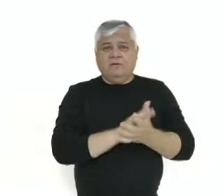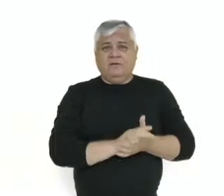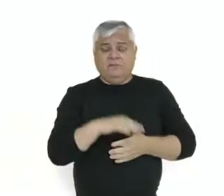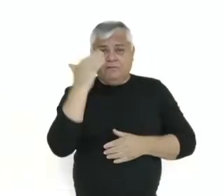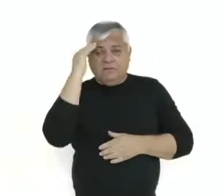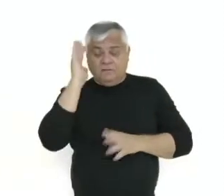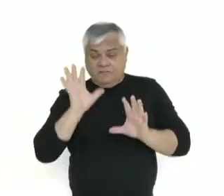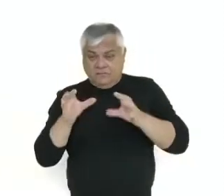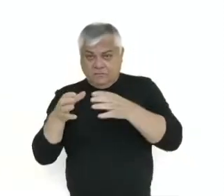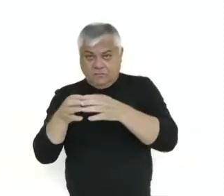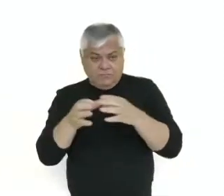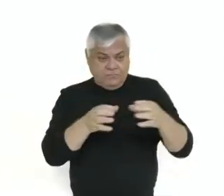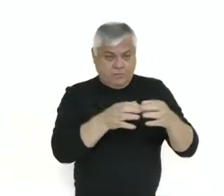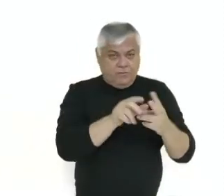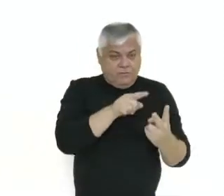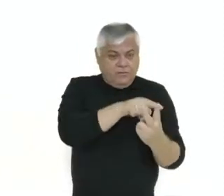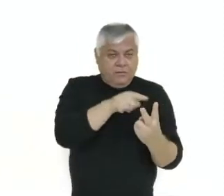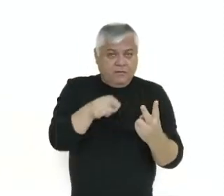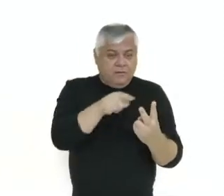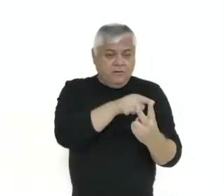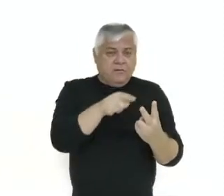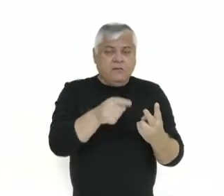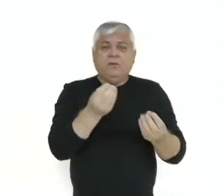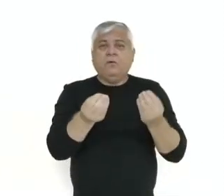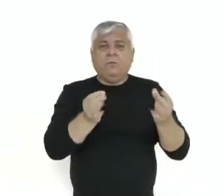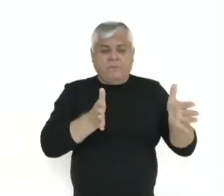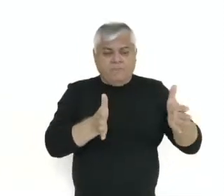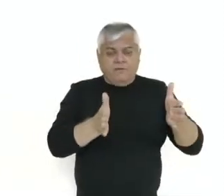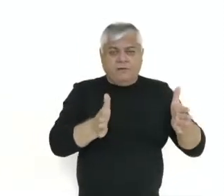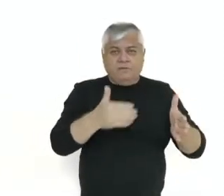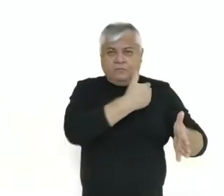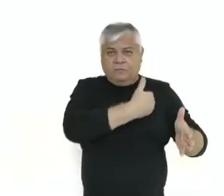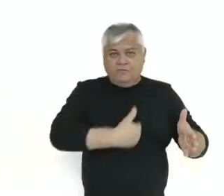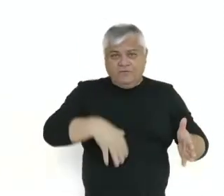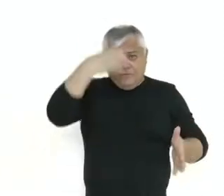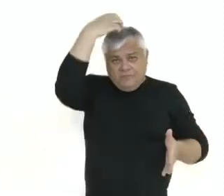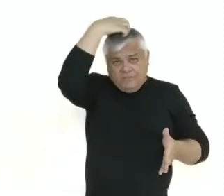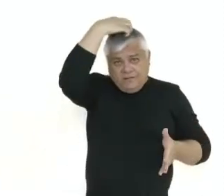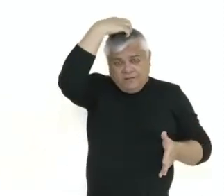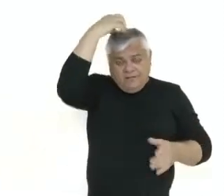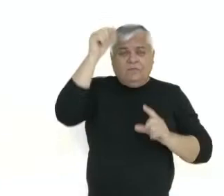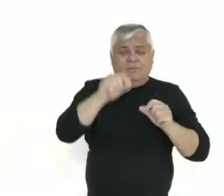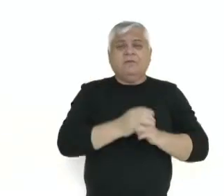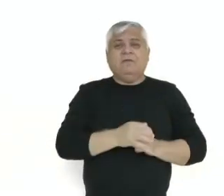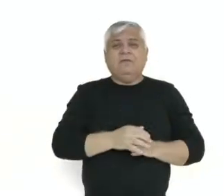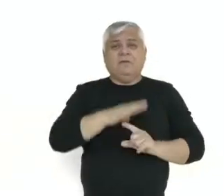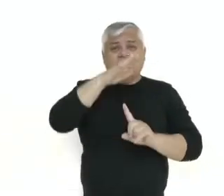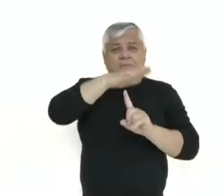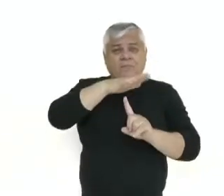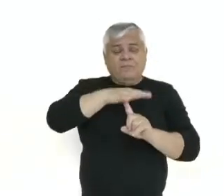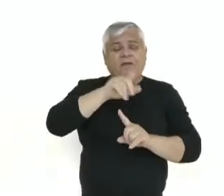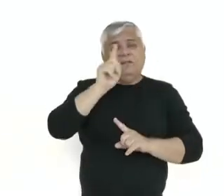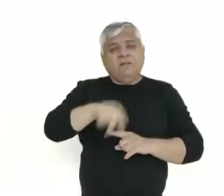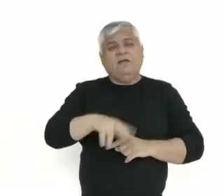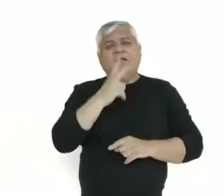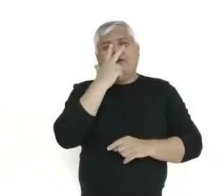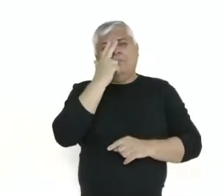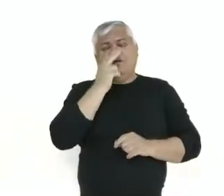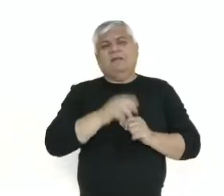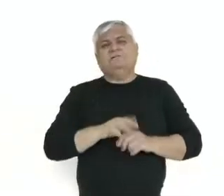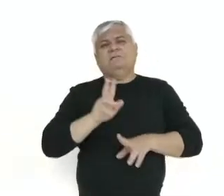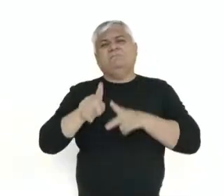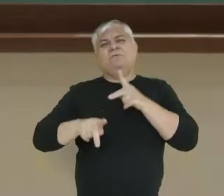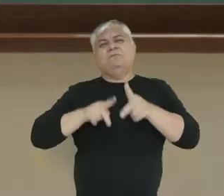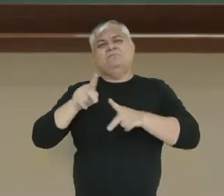foram tratados durante o Império no Paraná nos dá uma noção da atual situação de muitas